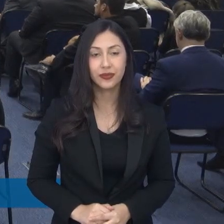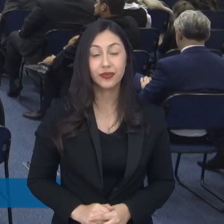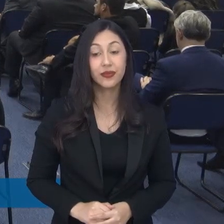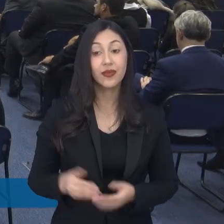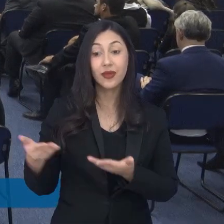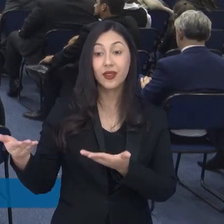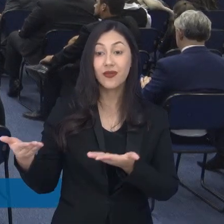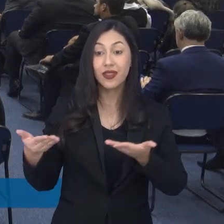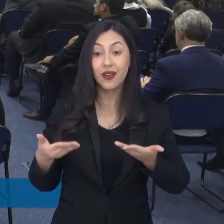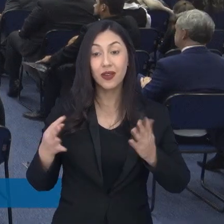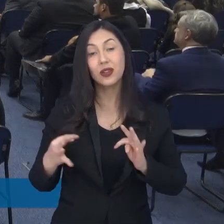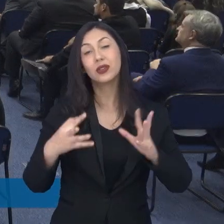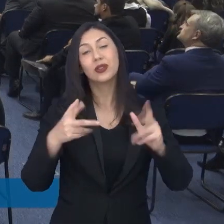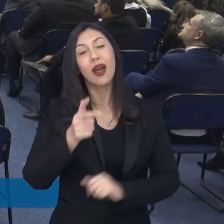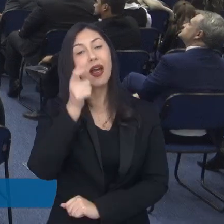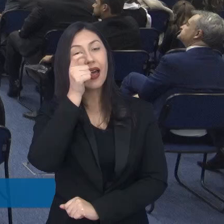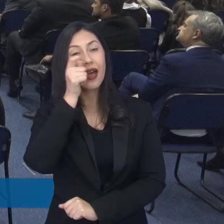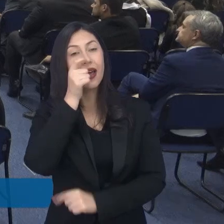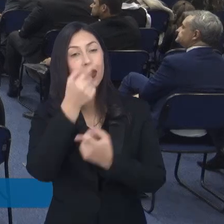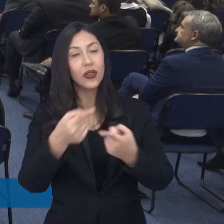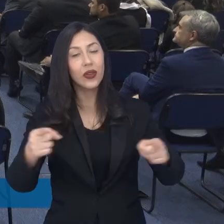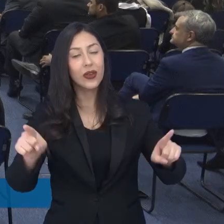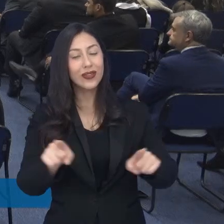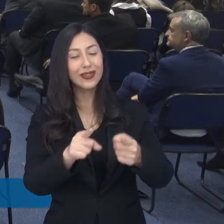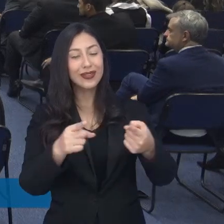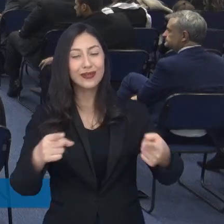Convidamos a todos para mais uma apresentação musical.